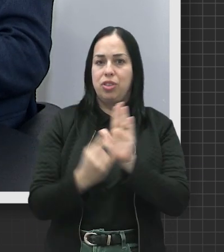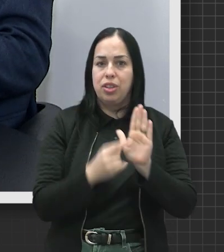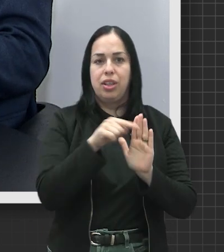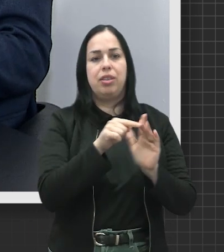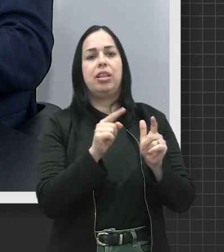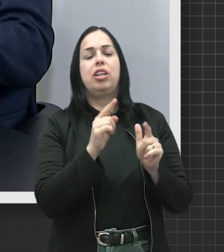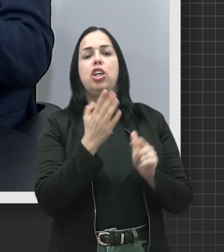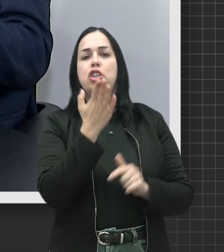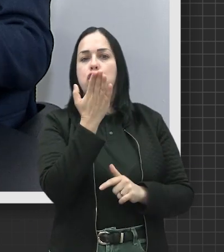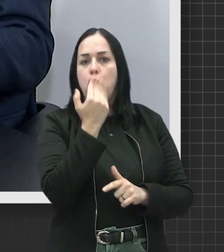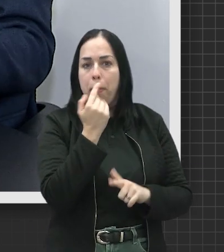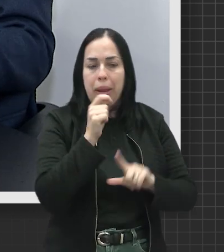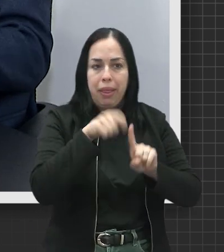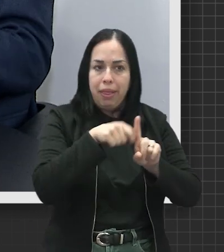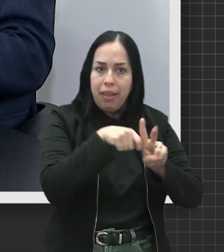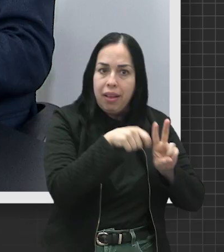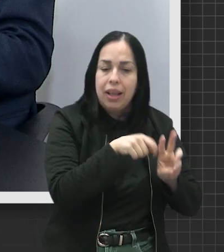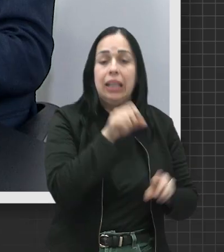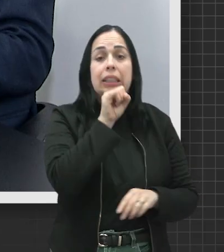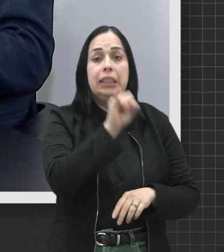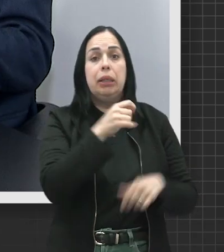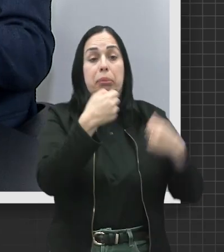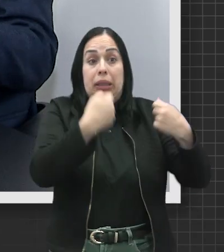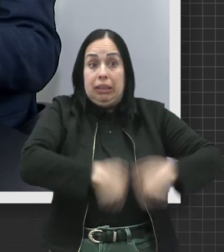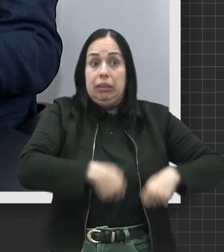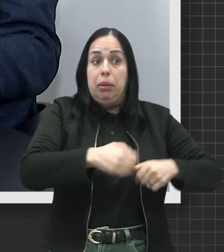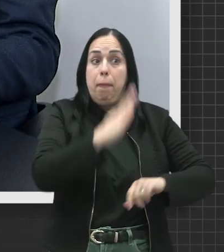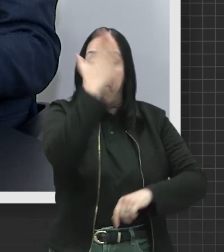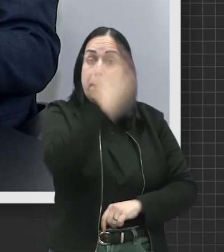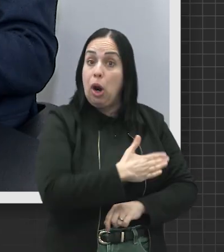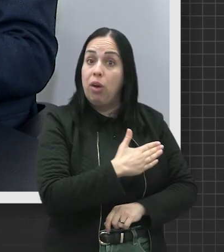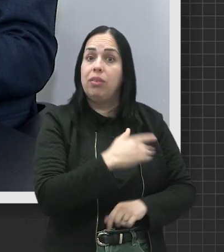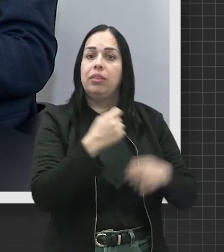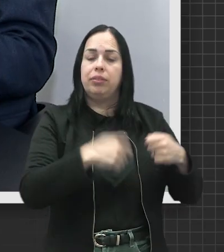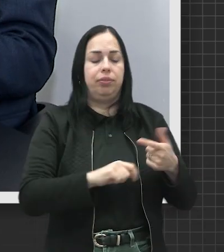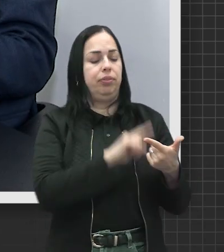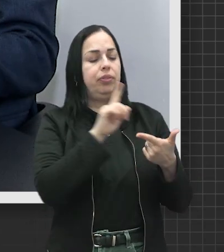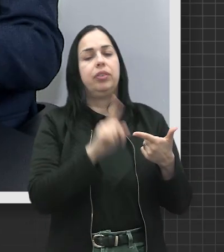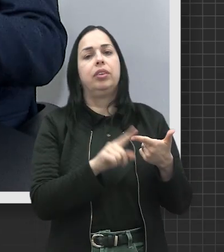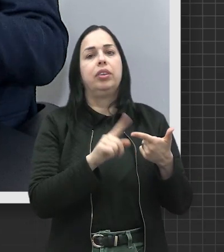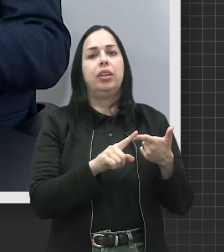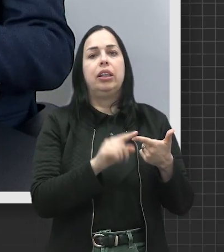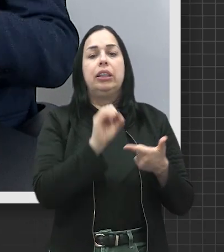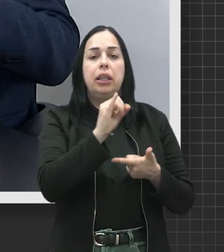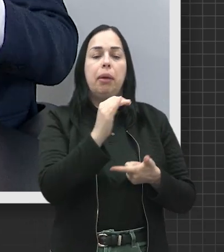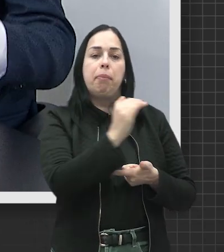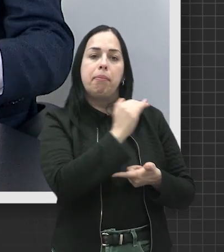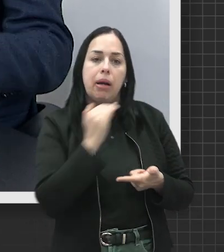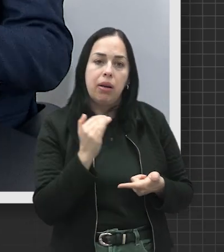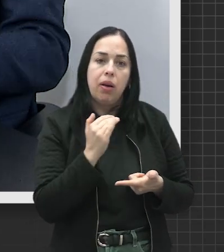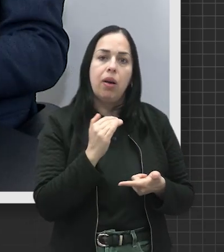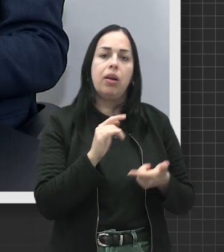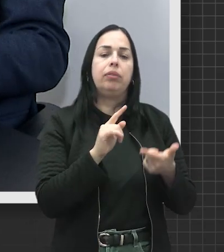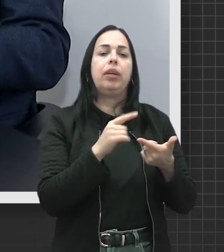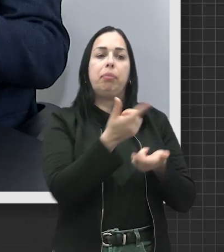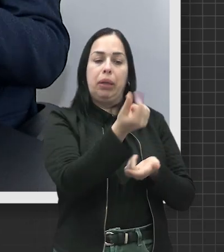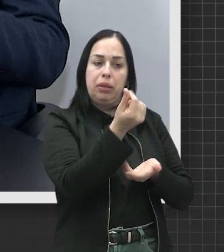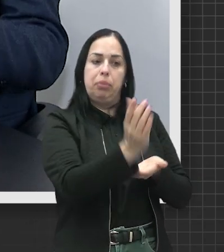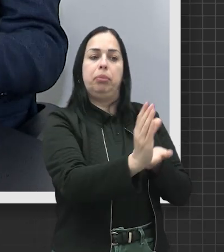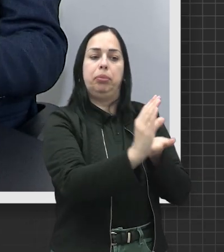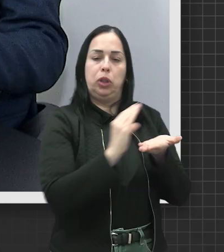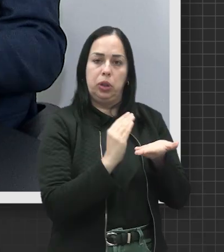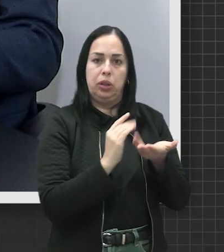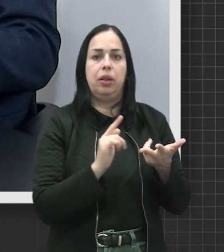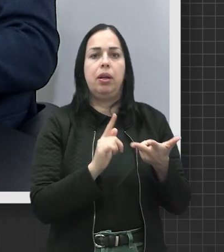o direito a pensão alimentícia, se comprovar a necessidade para recebê-la, pensão por morte, partilha